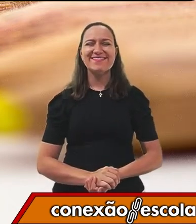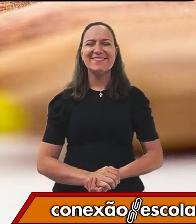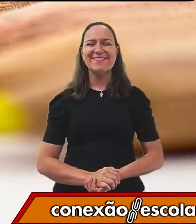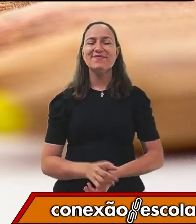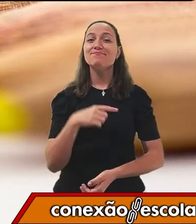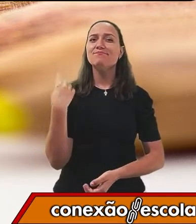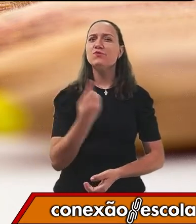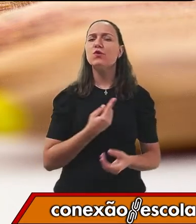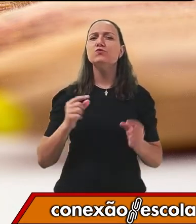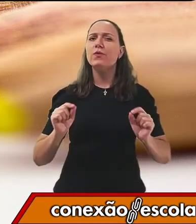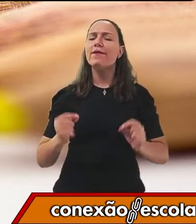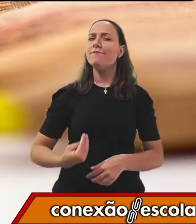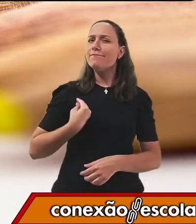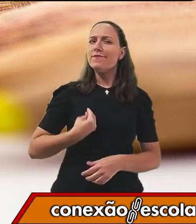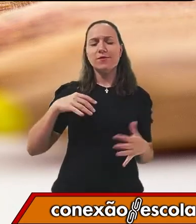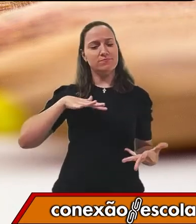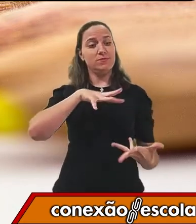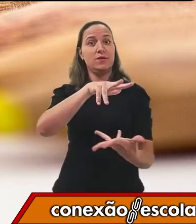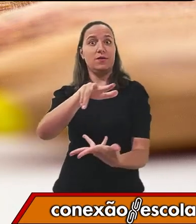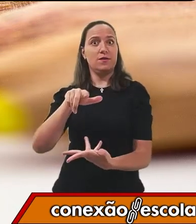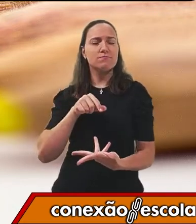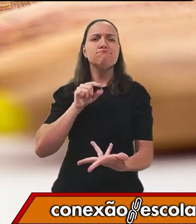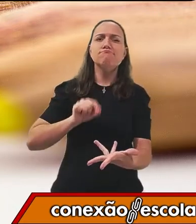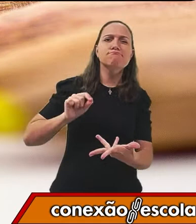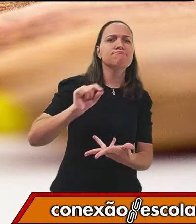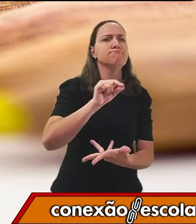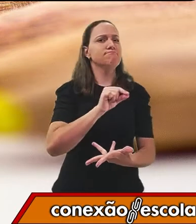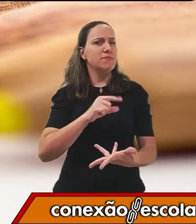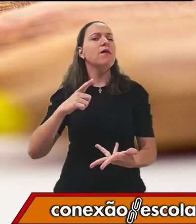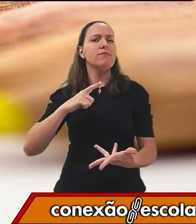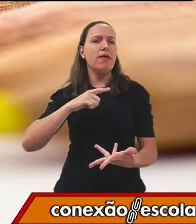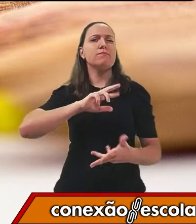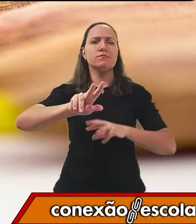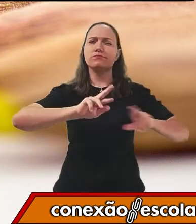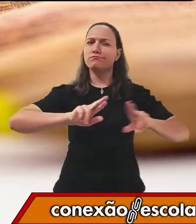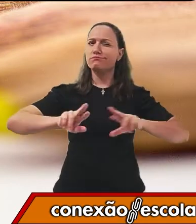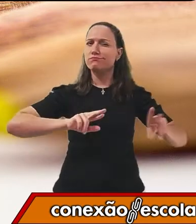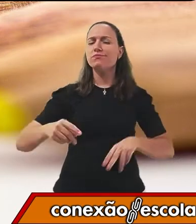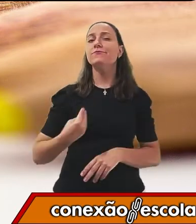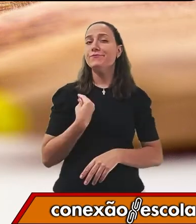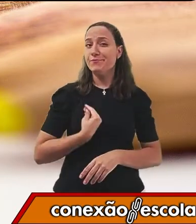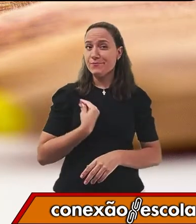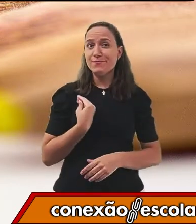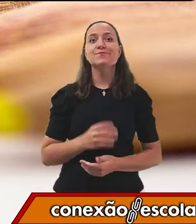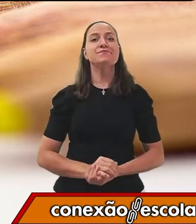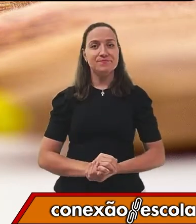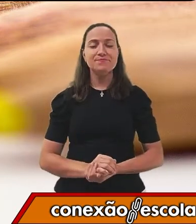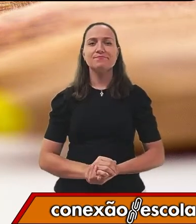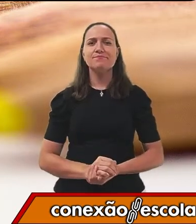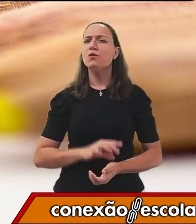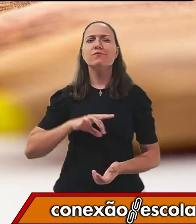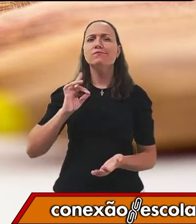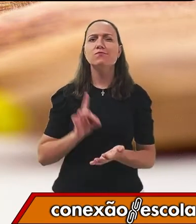Nós vivemos no planeta Terra e no nosso planeta existem variados tipos de seres vivos. Na verdade, a